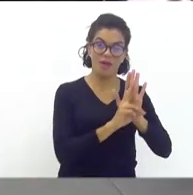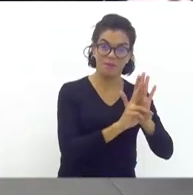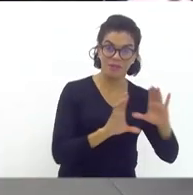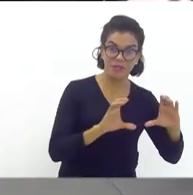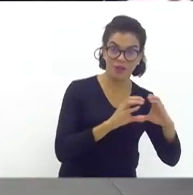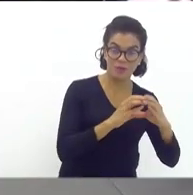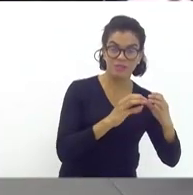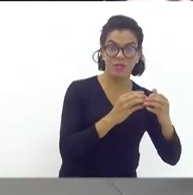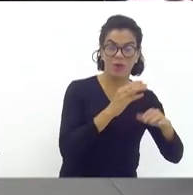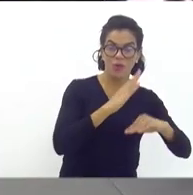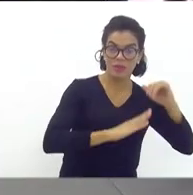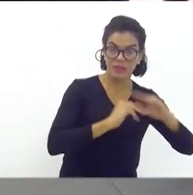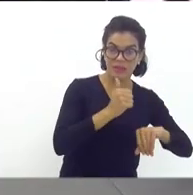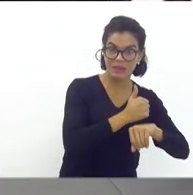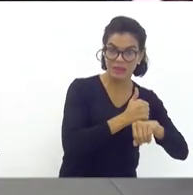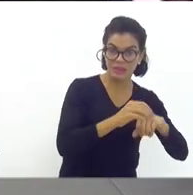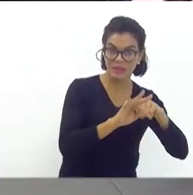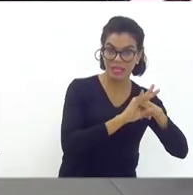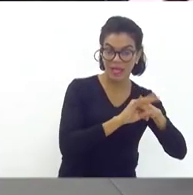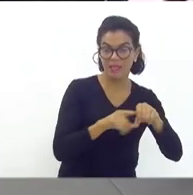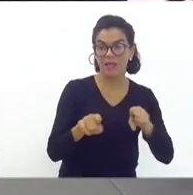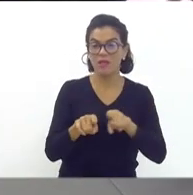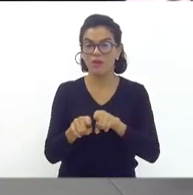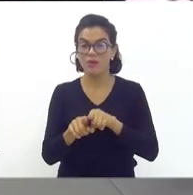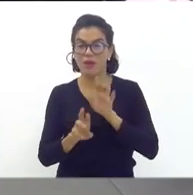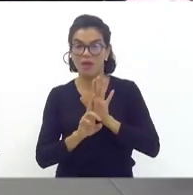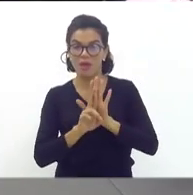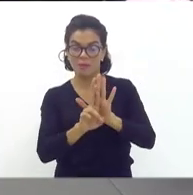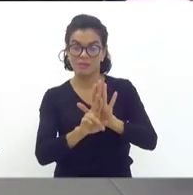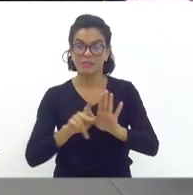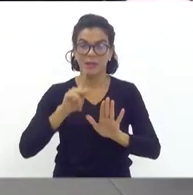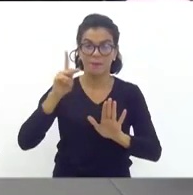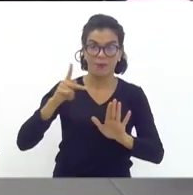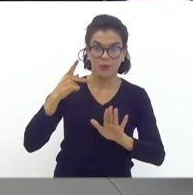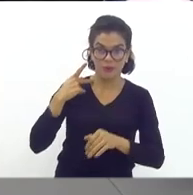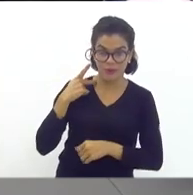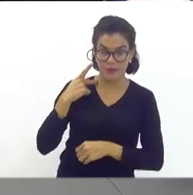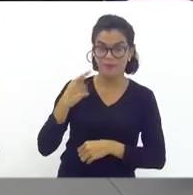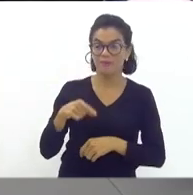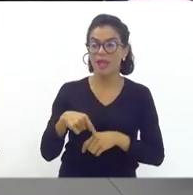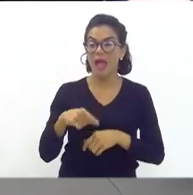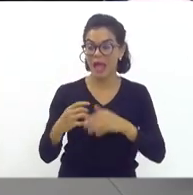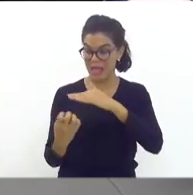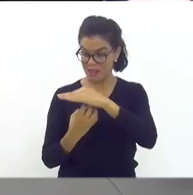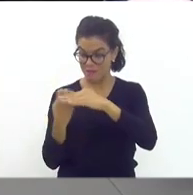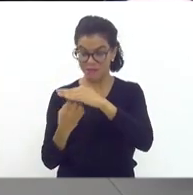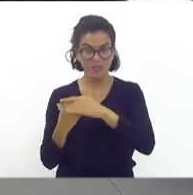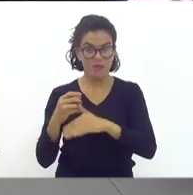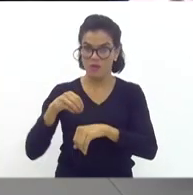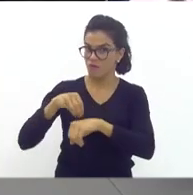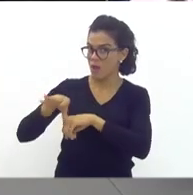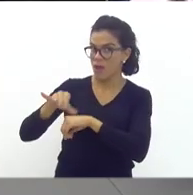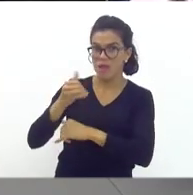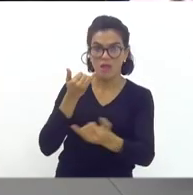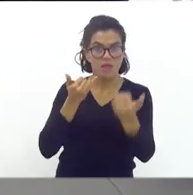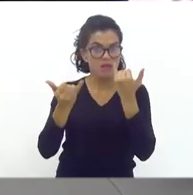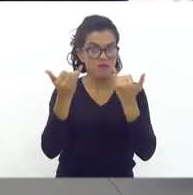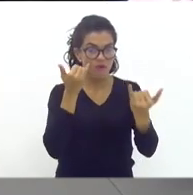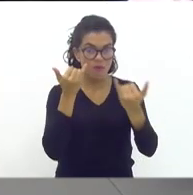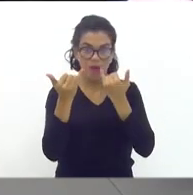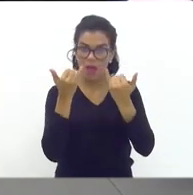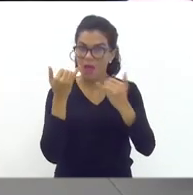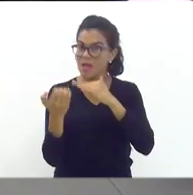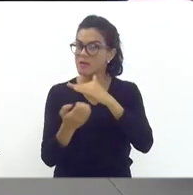técnica e um representante da procuradoria e mais no parágrafo terceiro a concessionária não vai informar a agência